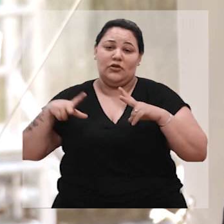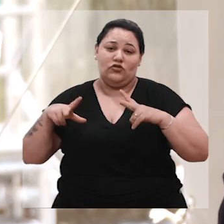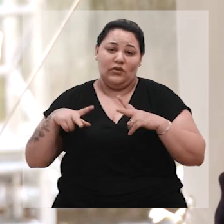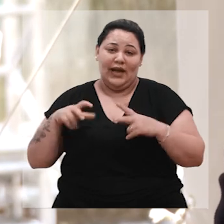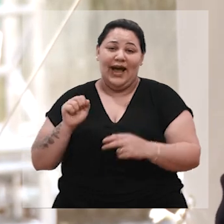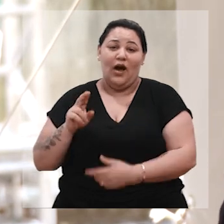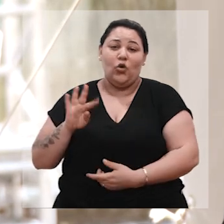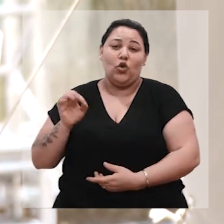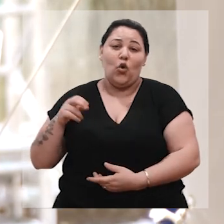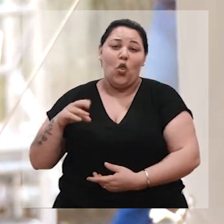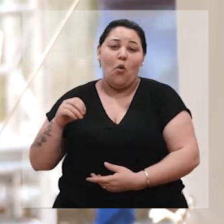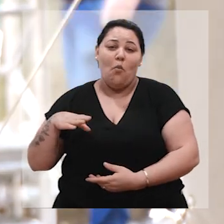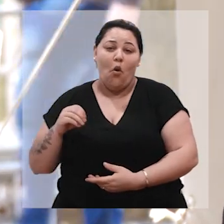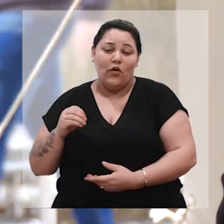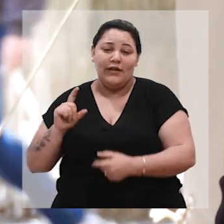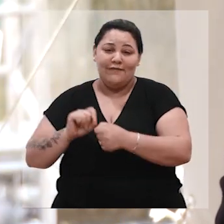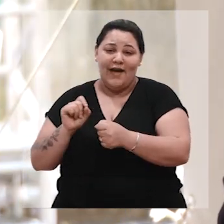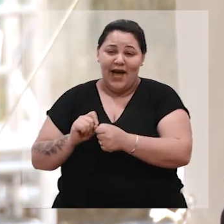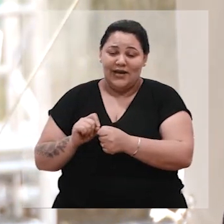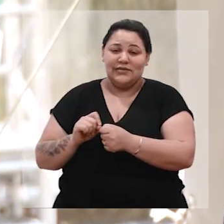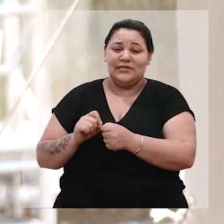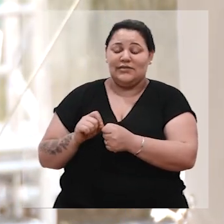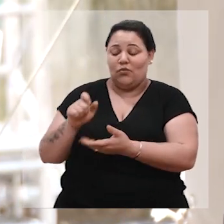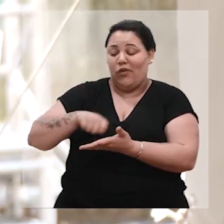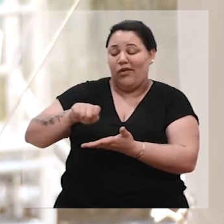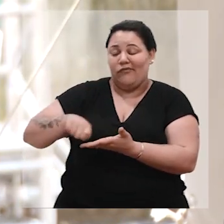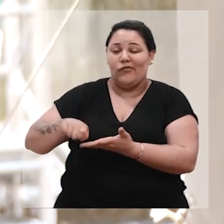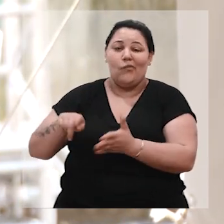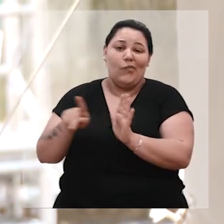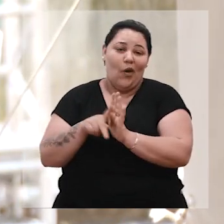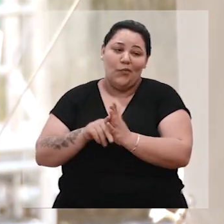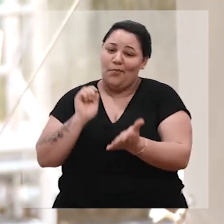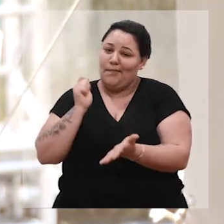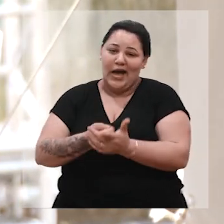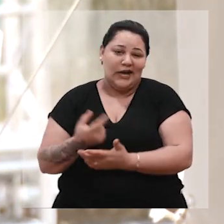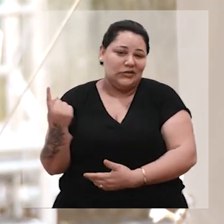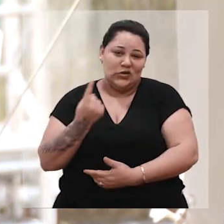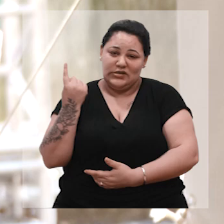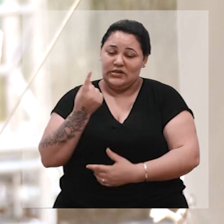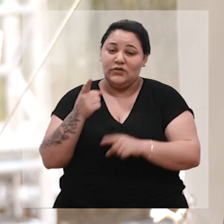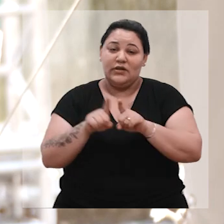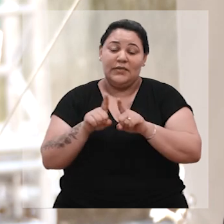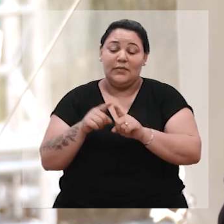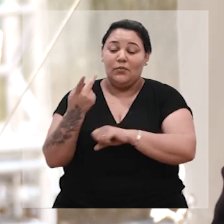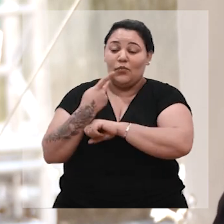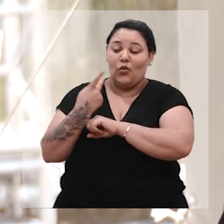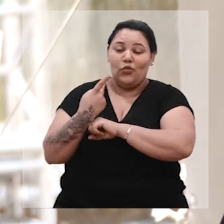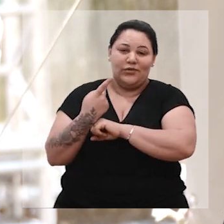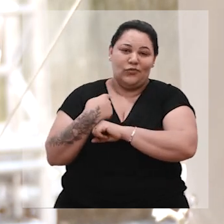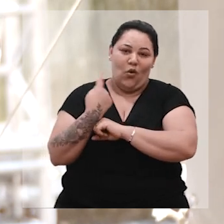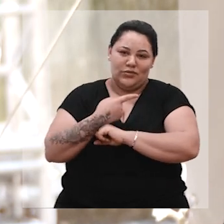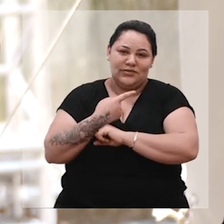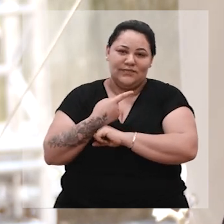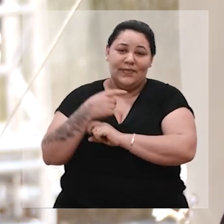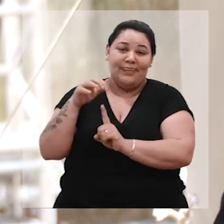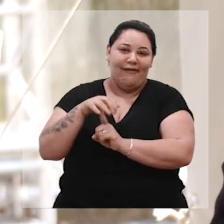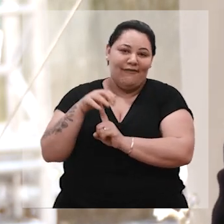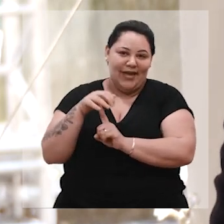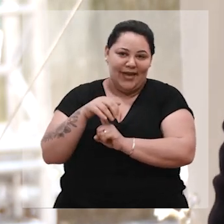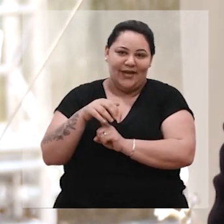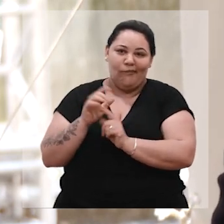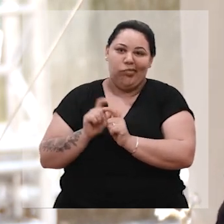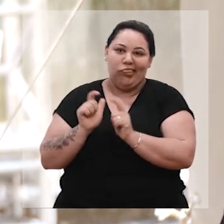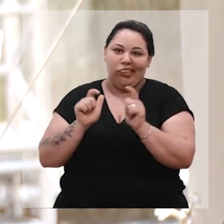independentes, que ou através desse projeto ou através de produção própria também, né, financiamento próprio do seu livro, da edição, enfim, procuram a gente. Na feira